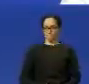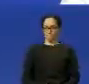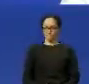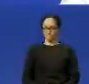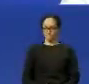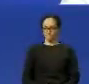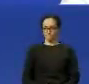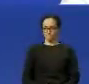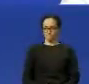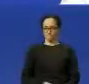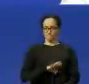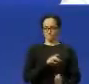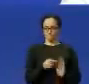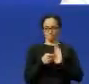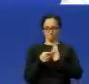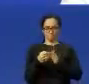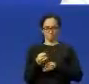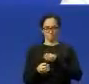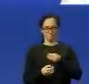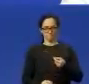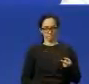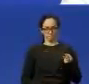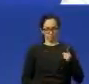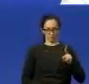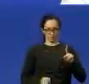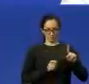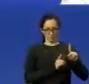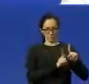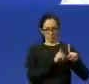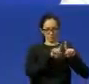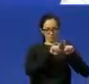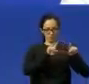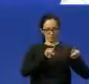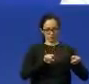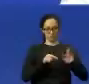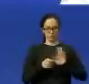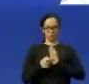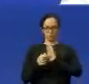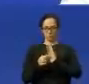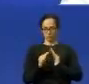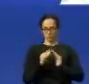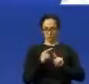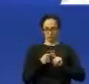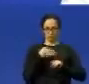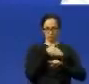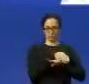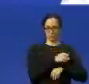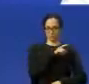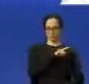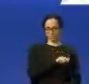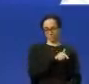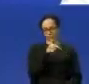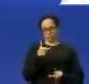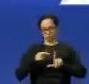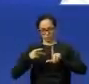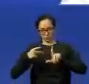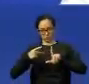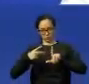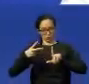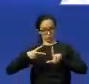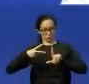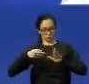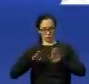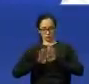parabólicas. Aí ele fala que a seta da figura 1 ilustra uma das abóbadas na entrada principal da capela, e a figura 2 fornece a